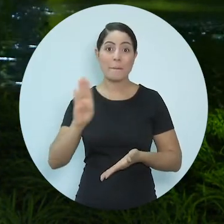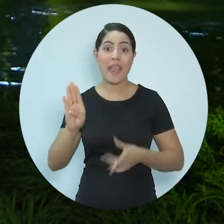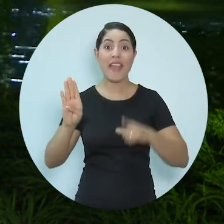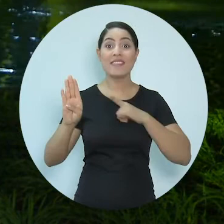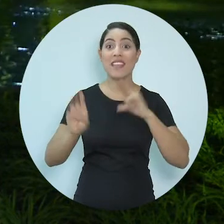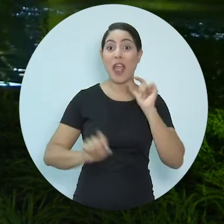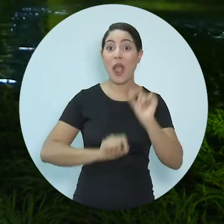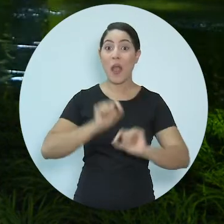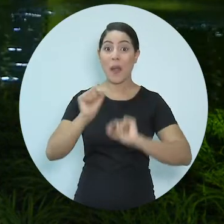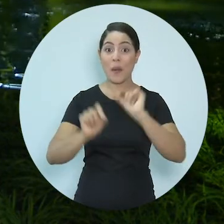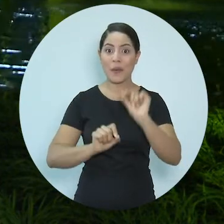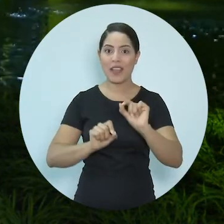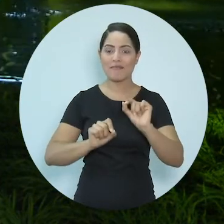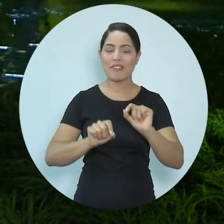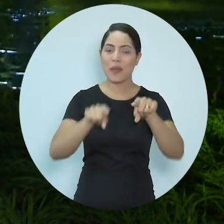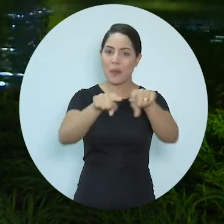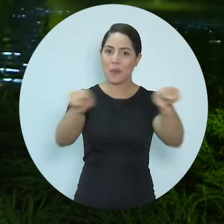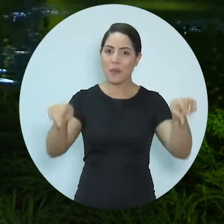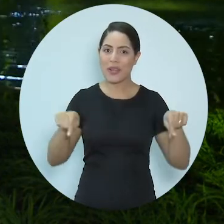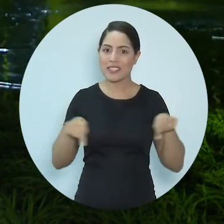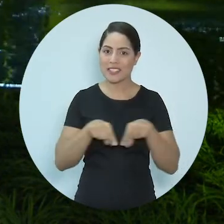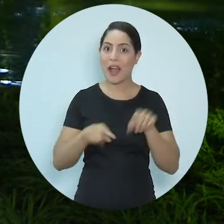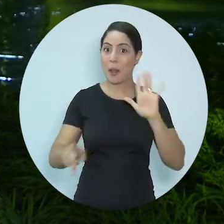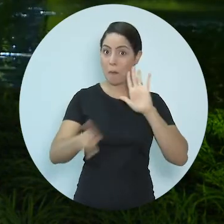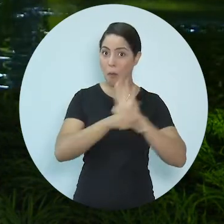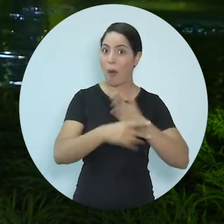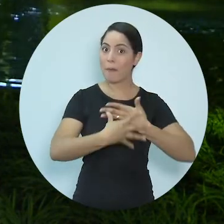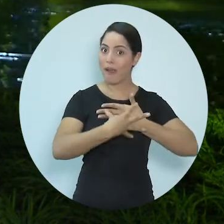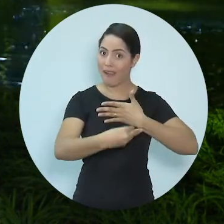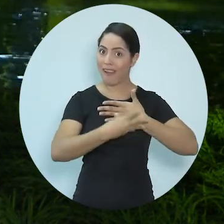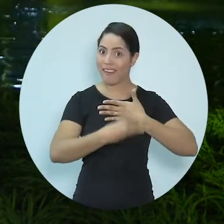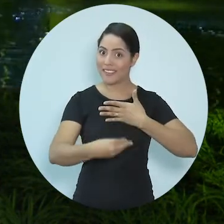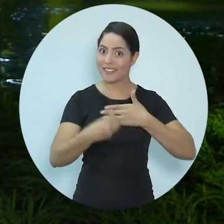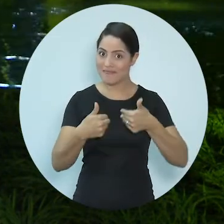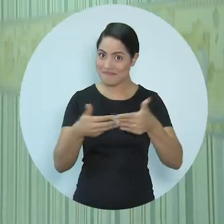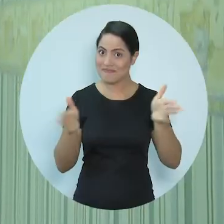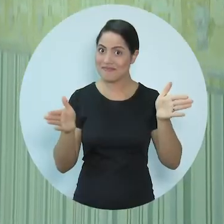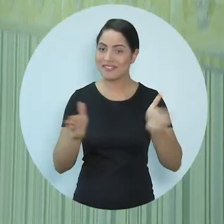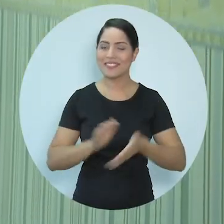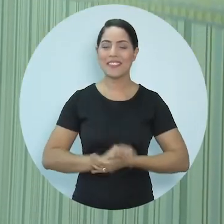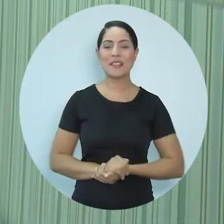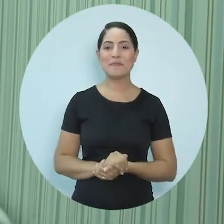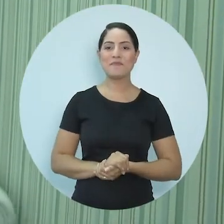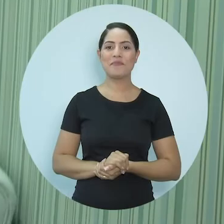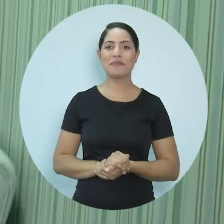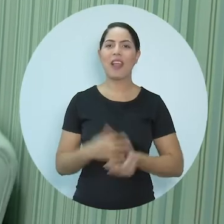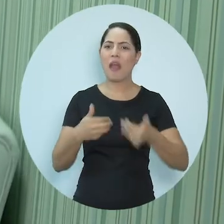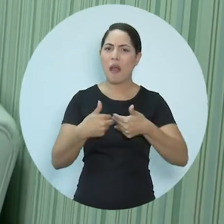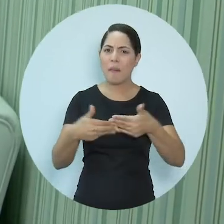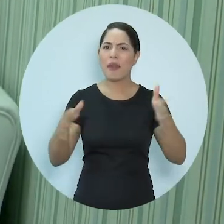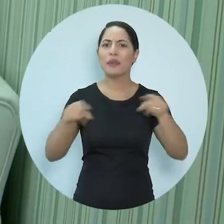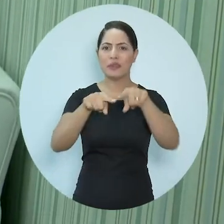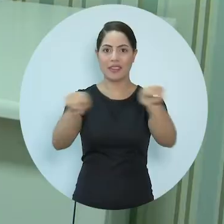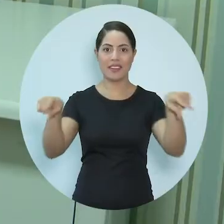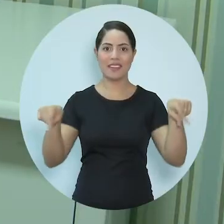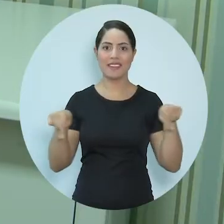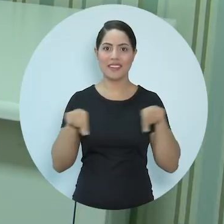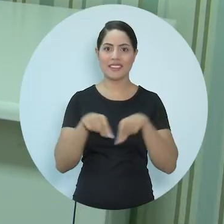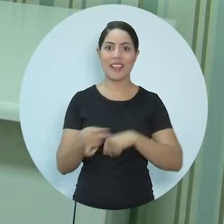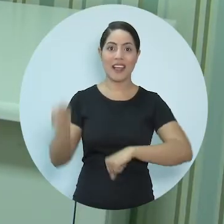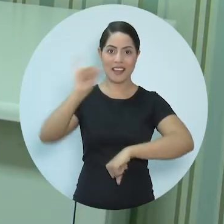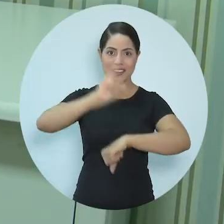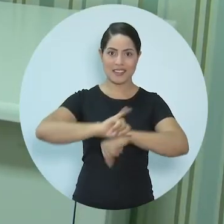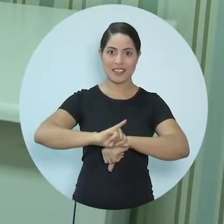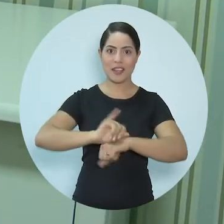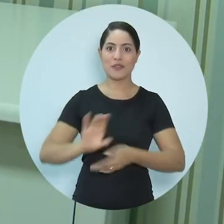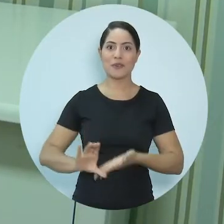de amamentação. O espaço foi inaugurado no último Conselho Pleno. A inauguração da sala de amamentação da